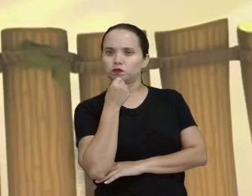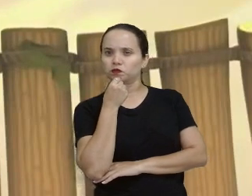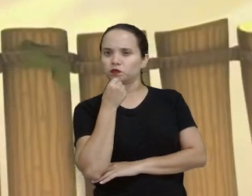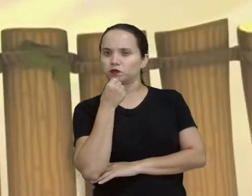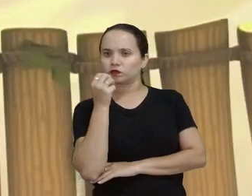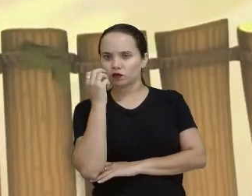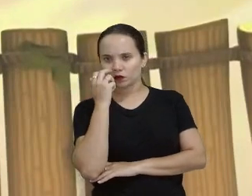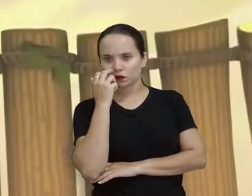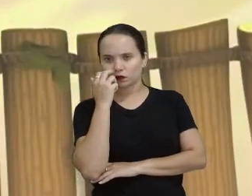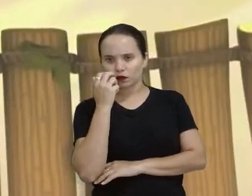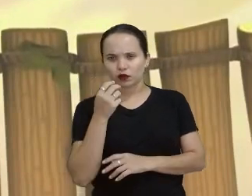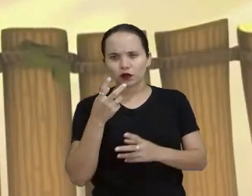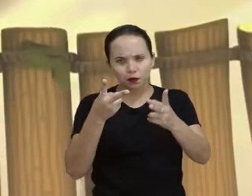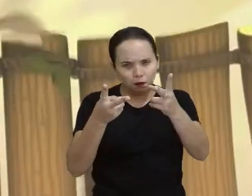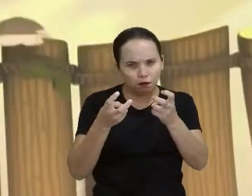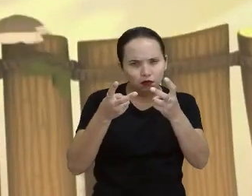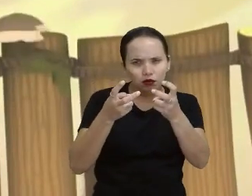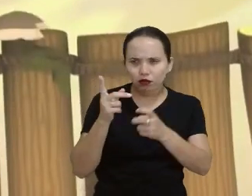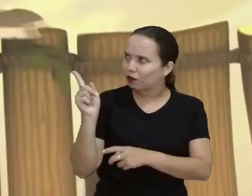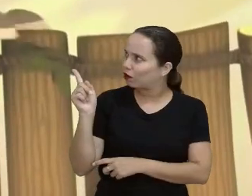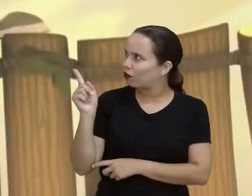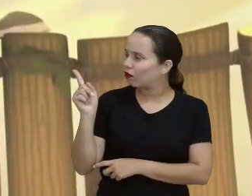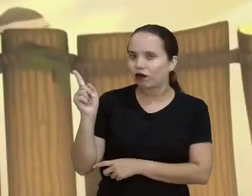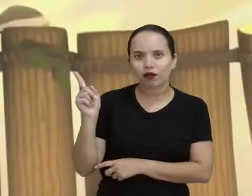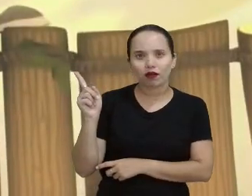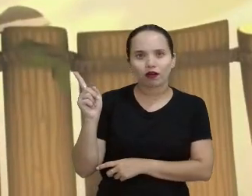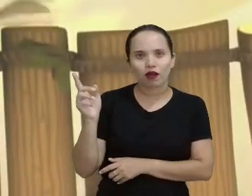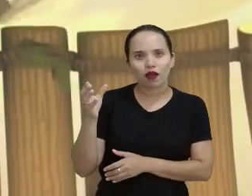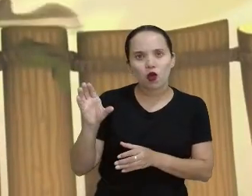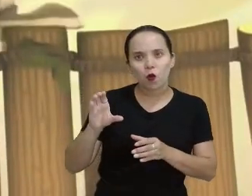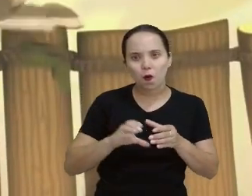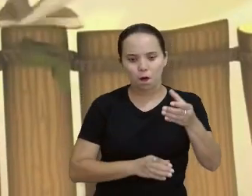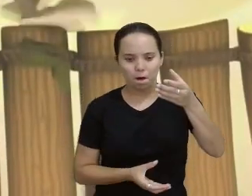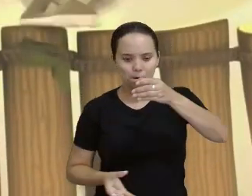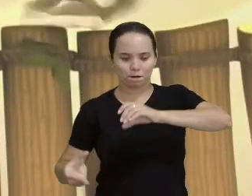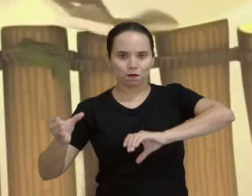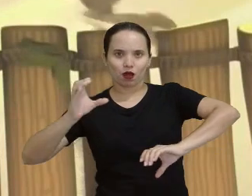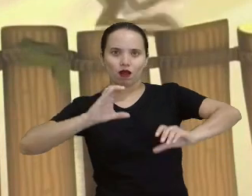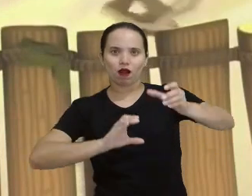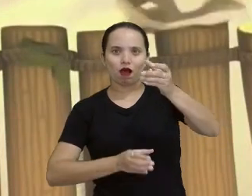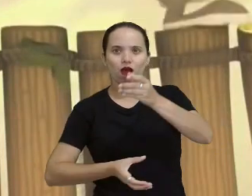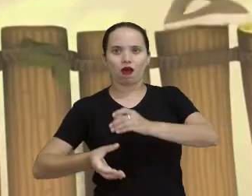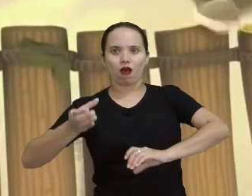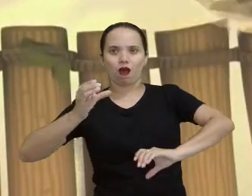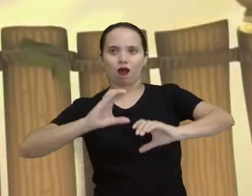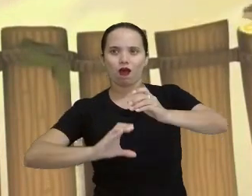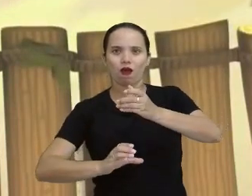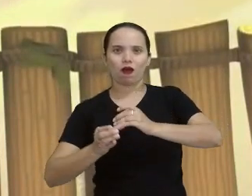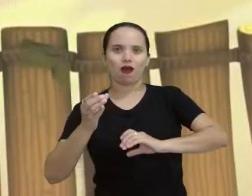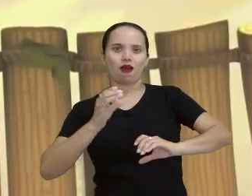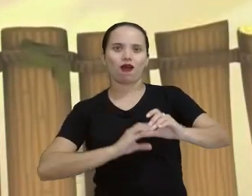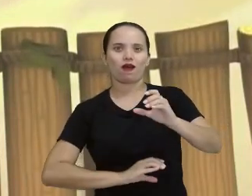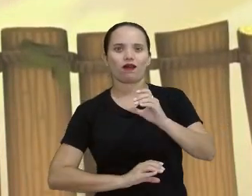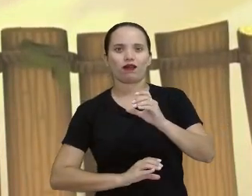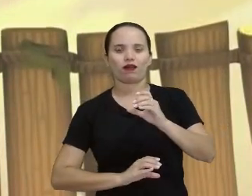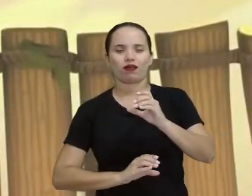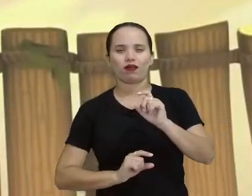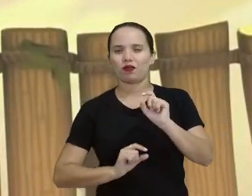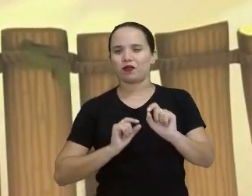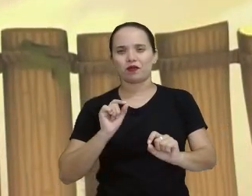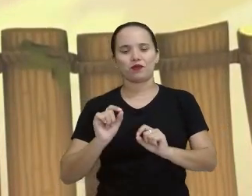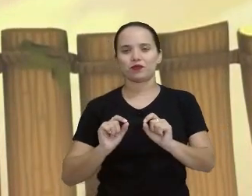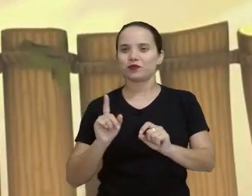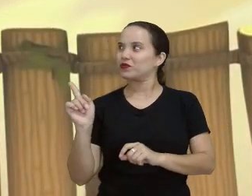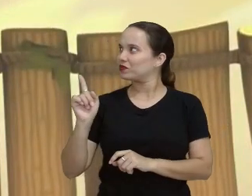Olha, tá vendo que com cooperação fica mais fácil? Valeu, falou, companheirão. Valeu, até mais. Olha só,